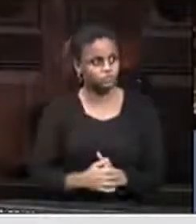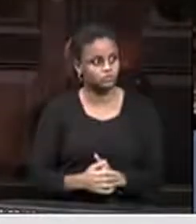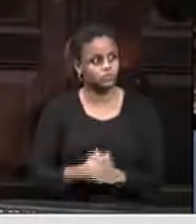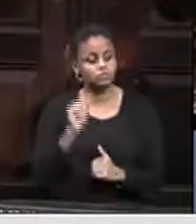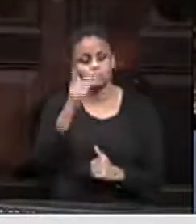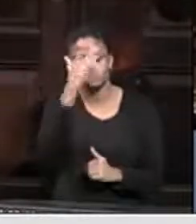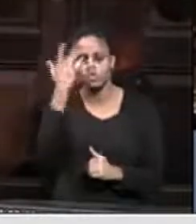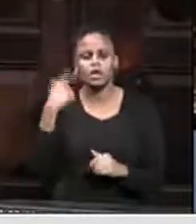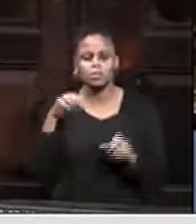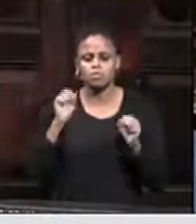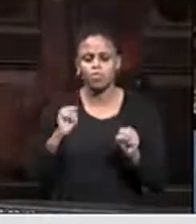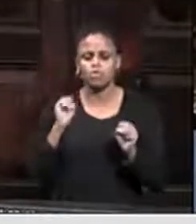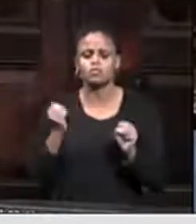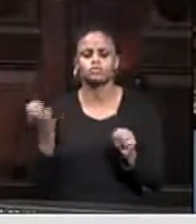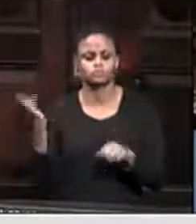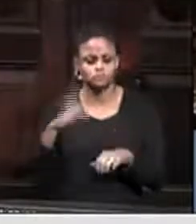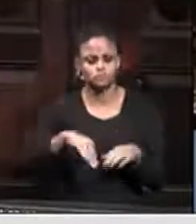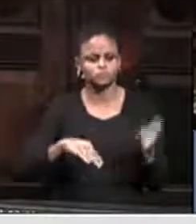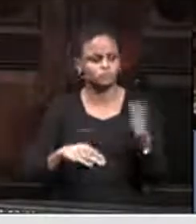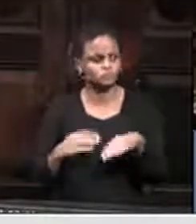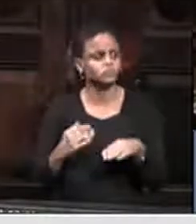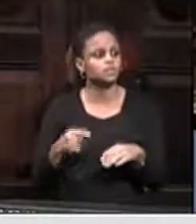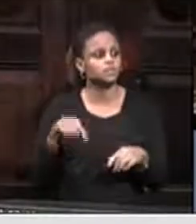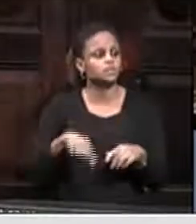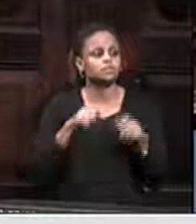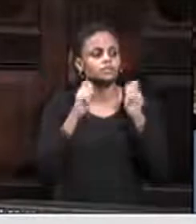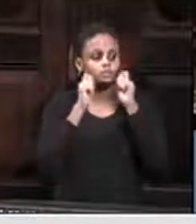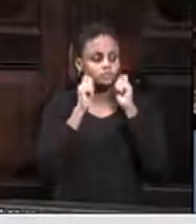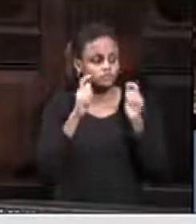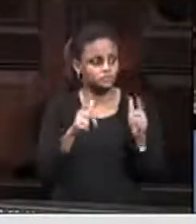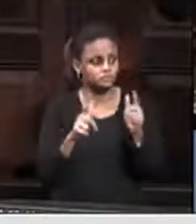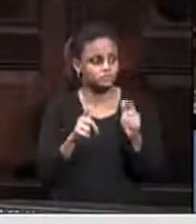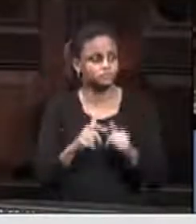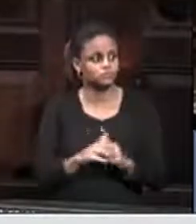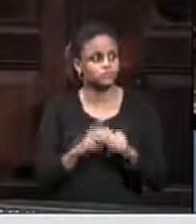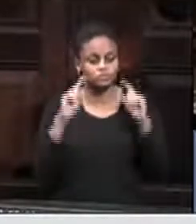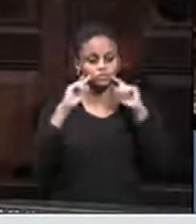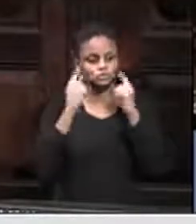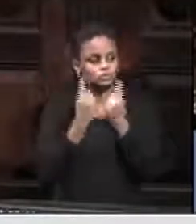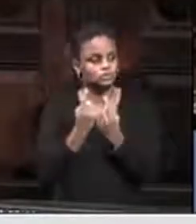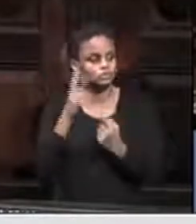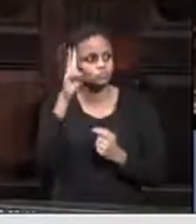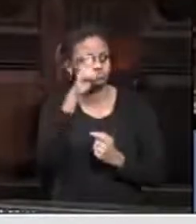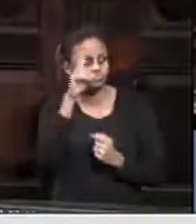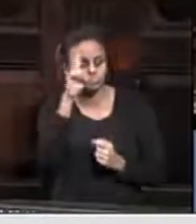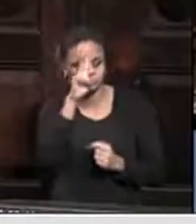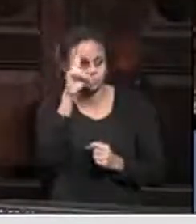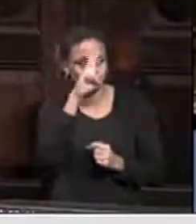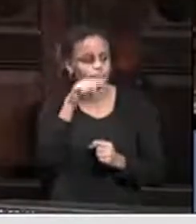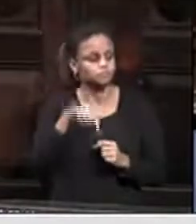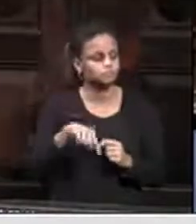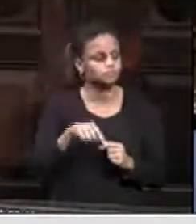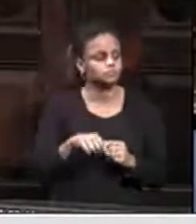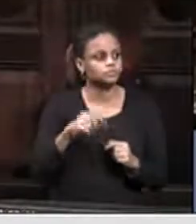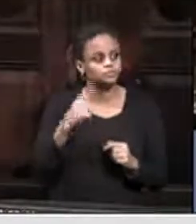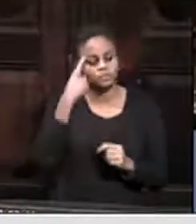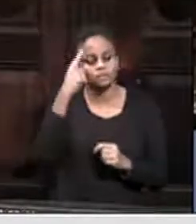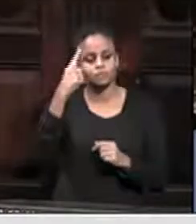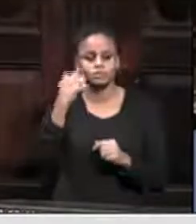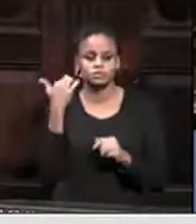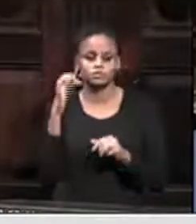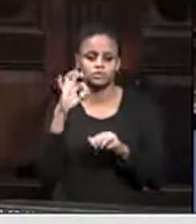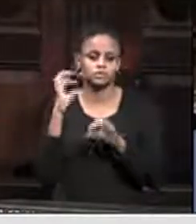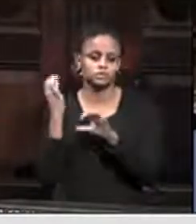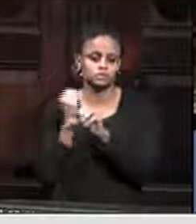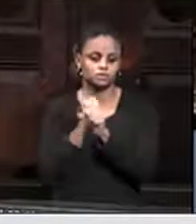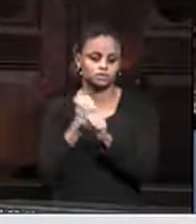puder participar, quem tiver a possibilidade de participar, de uma sessão histórica aqui na casa em alusão aos 10 anos da